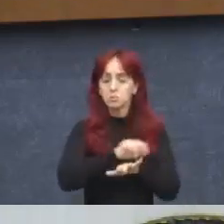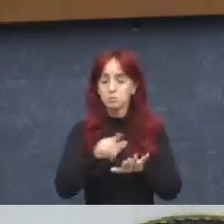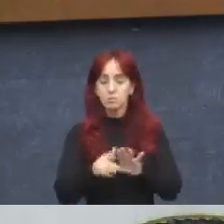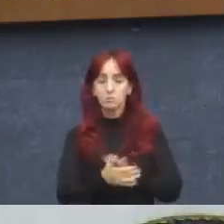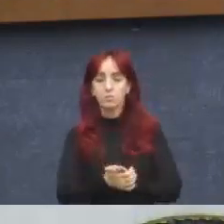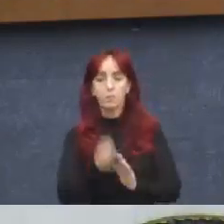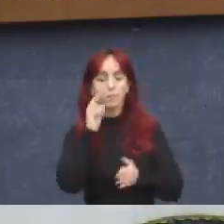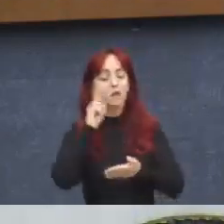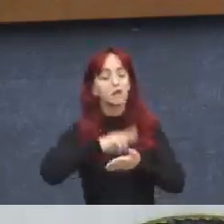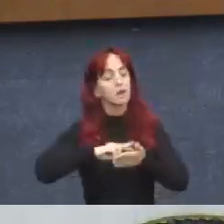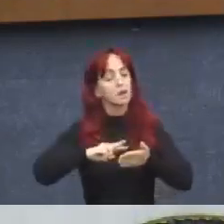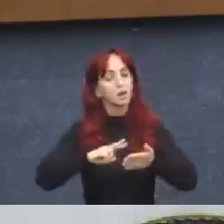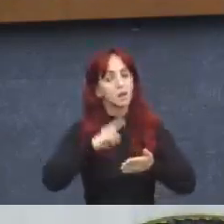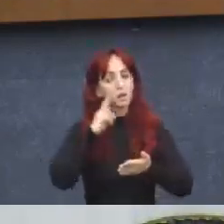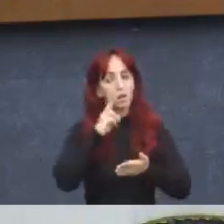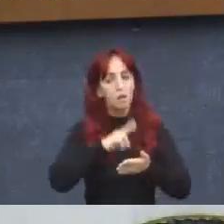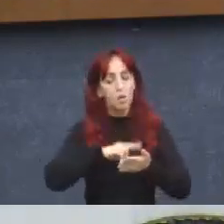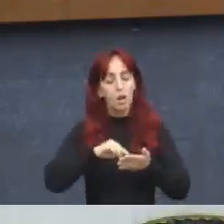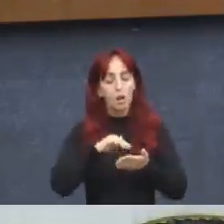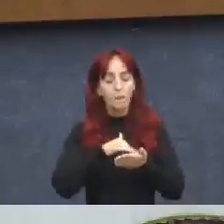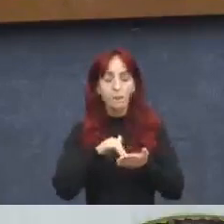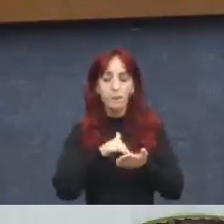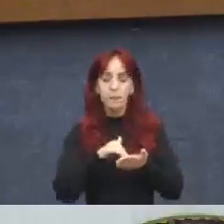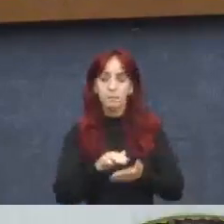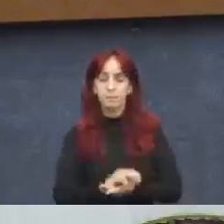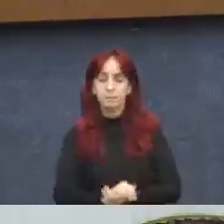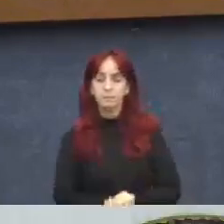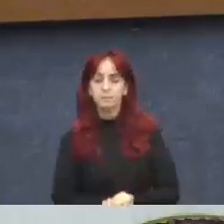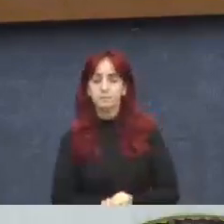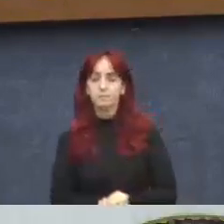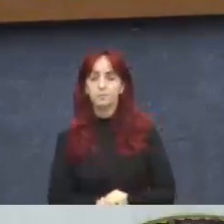Senhora secretária, por gentileza, a leitura do item da pauta.